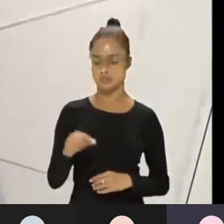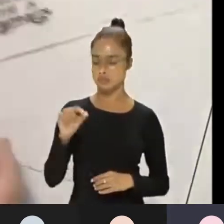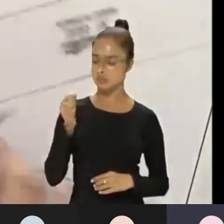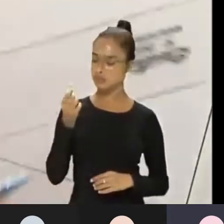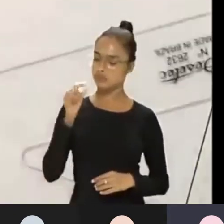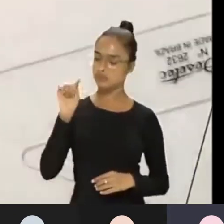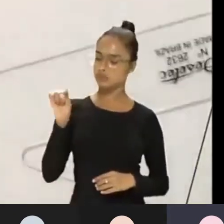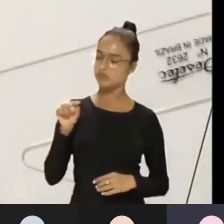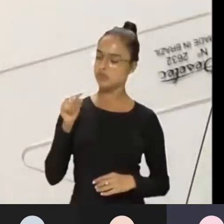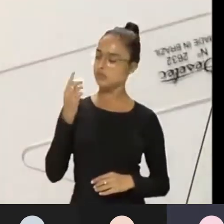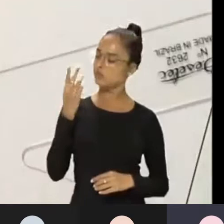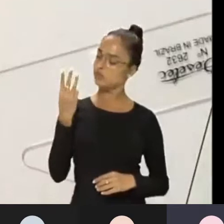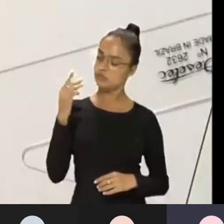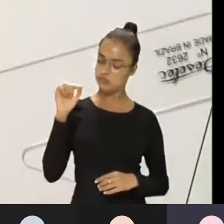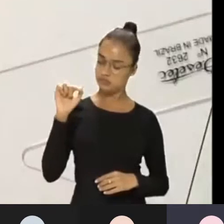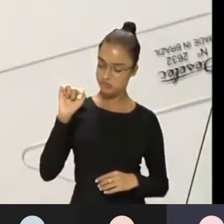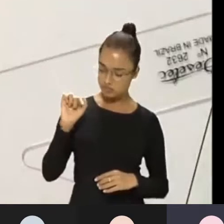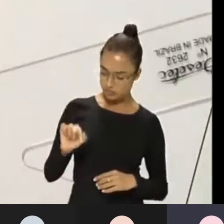Ó,